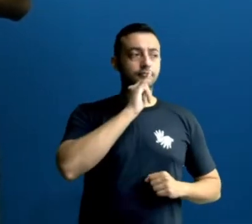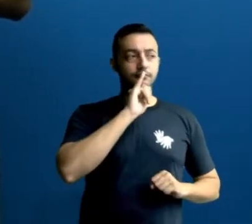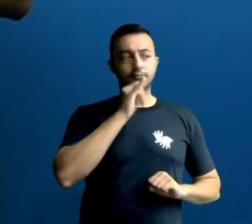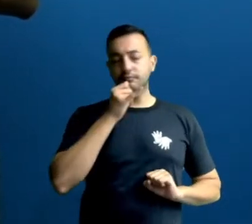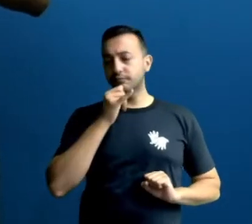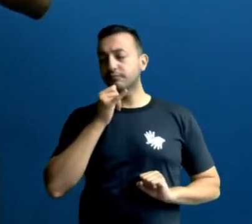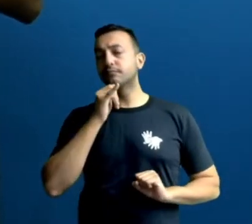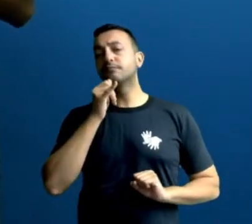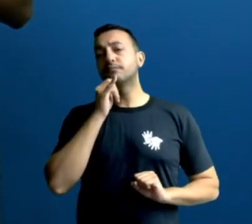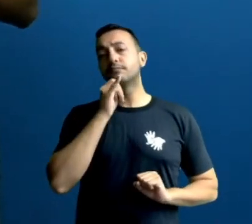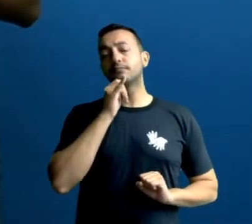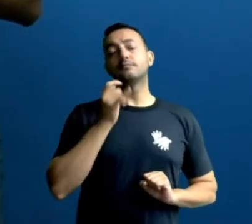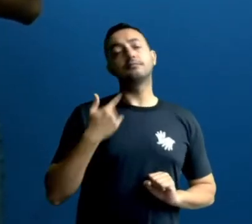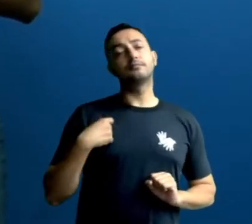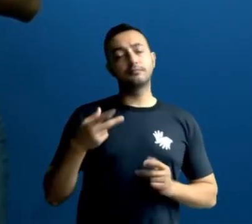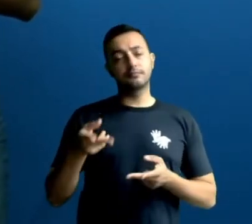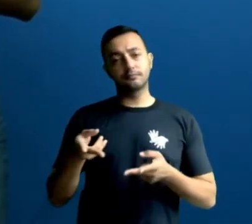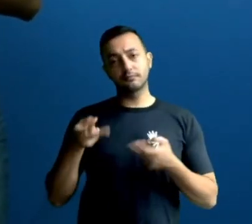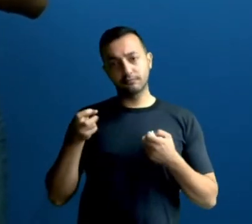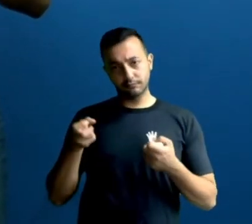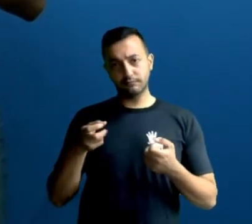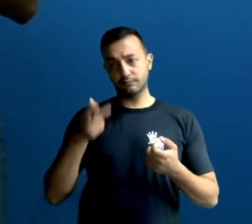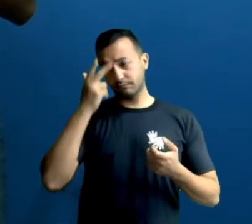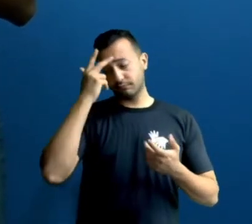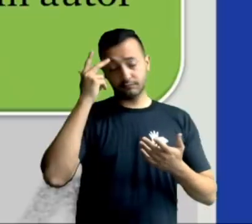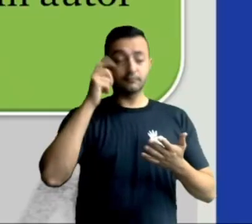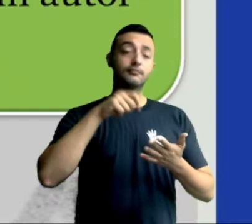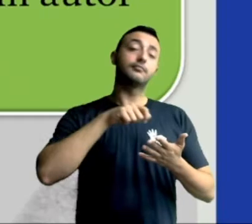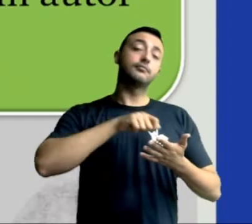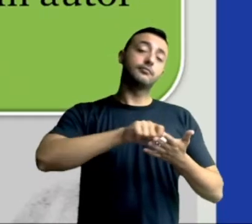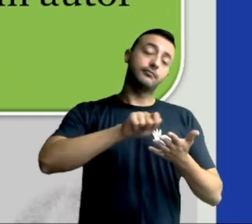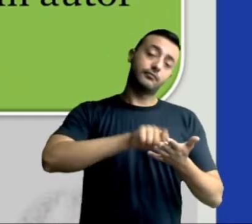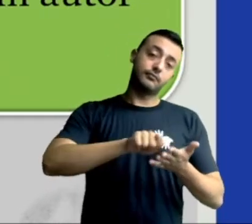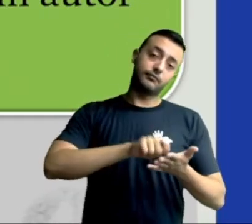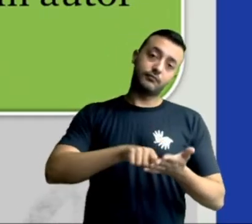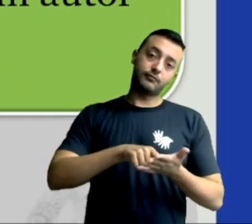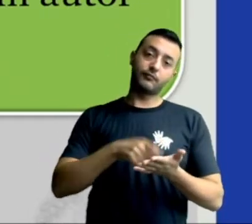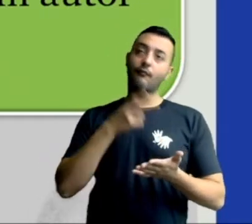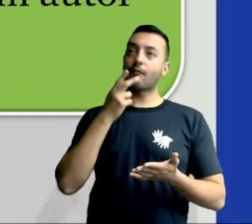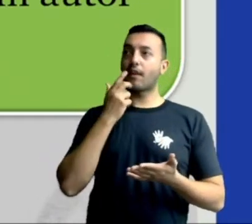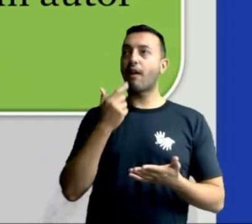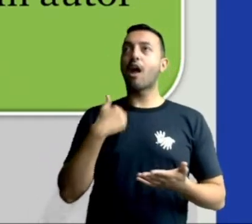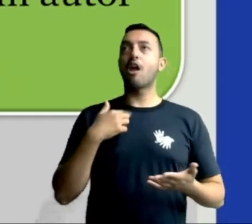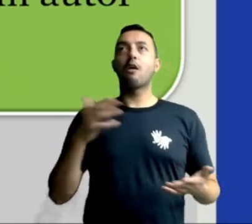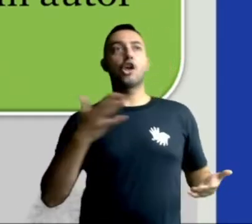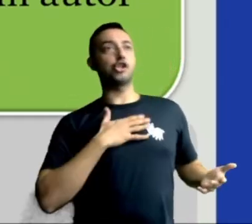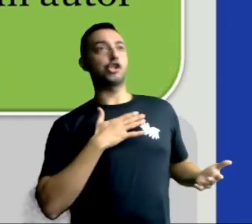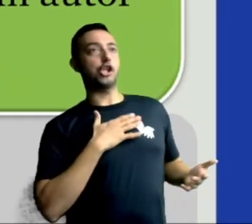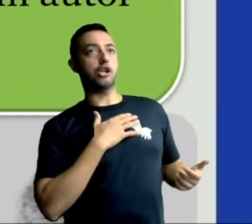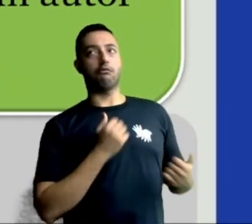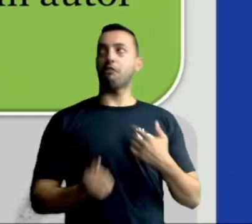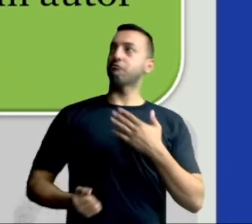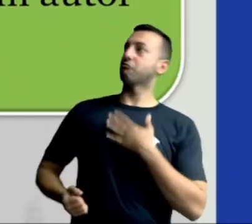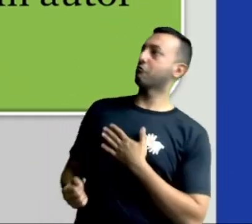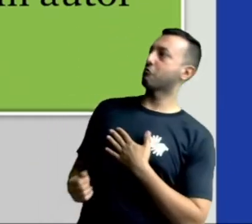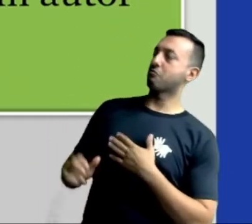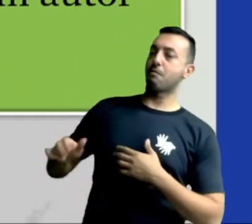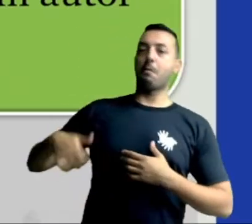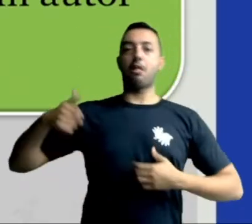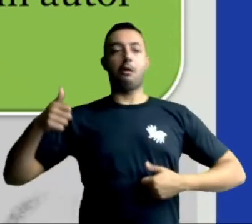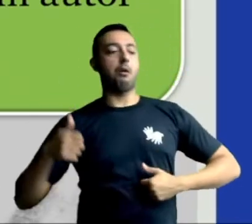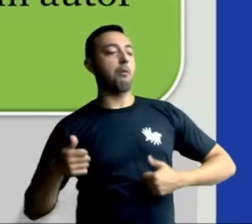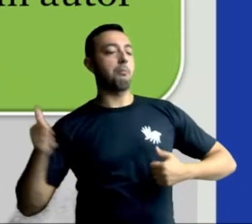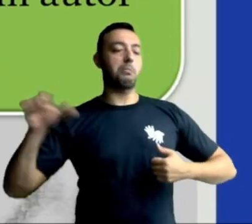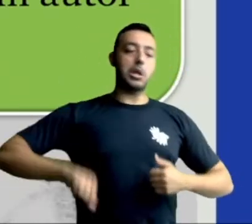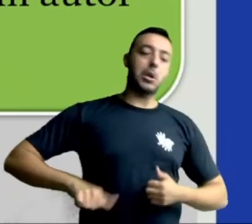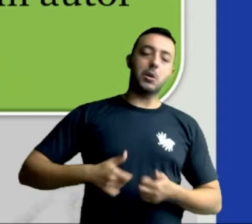podemos perceber a posição de um autor sem que esteja escrito. E é isso mesmo. Às vezes o autor quer passar